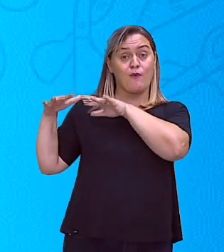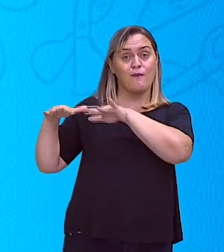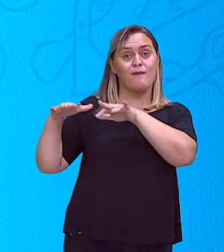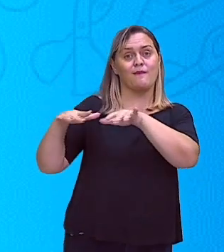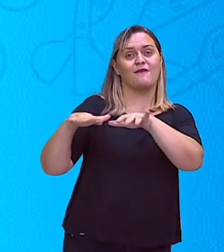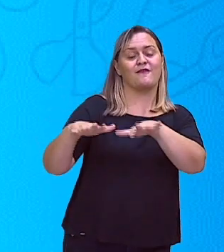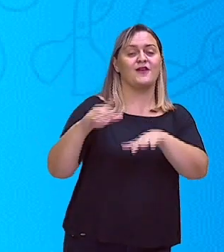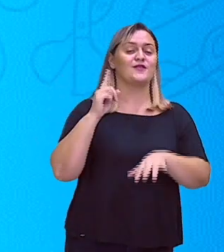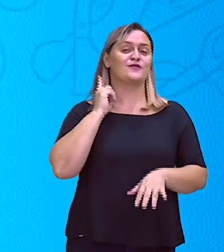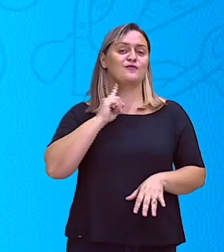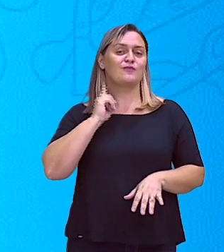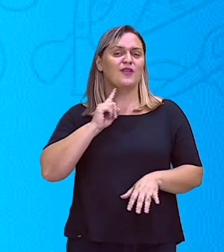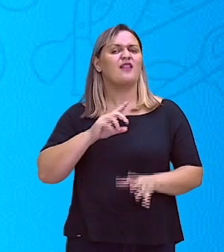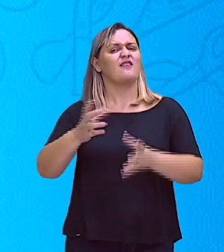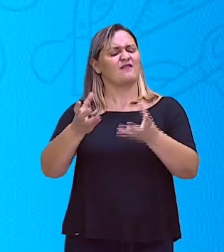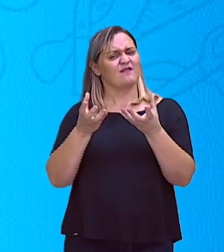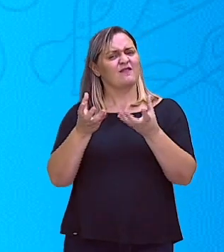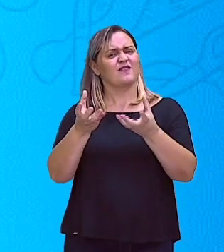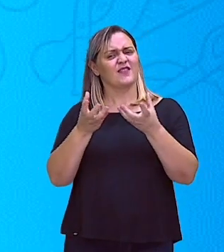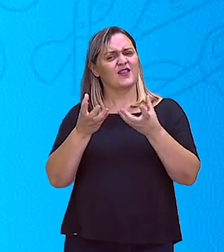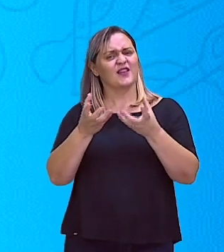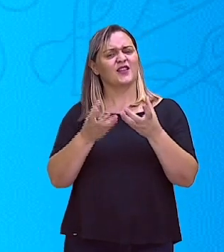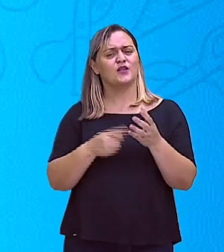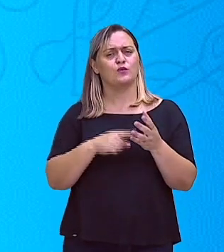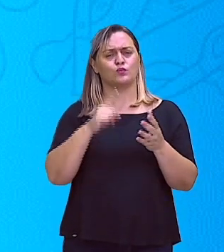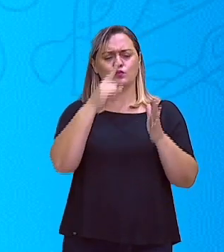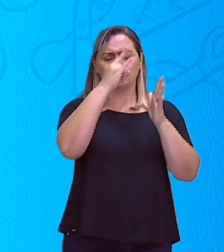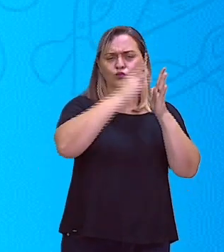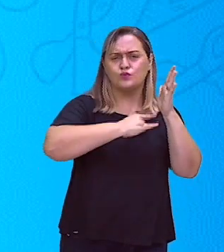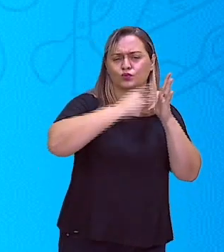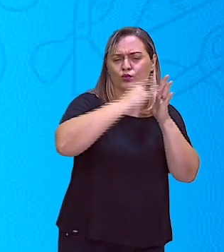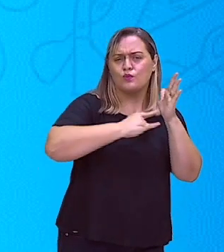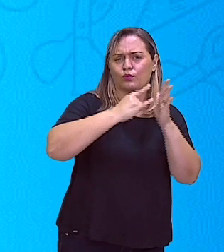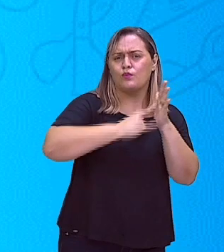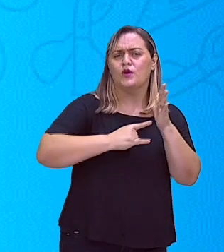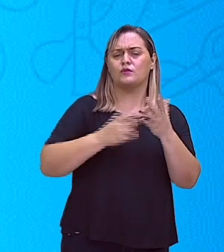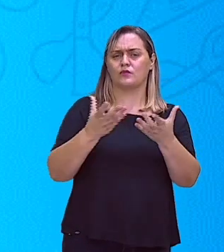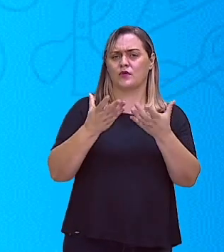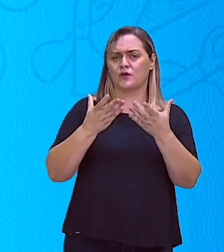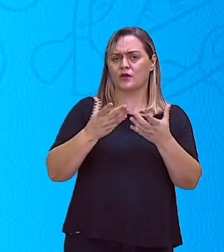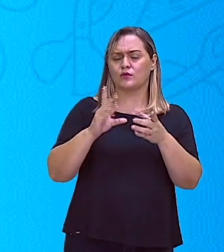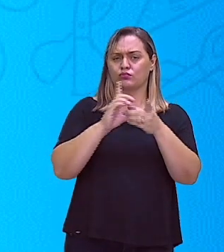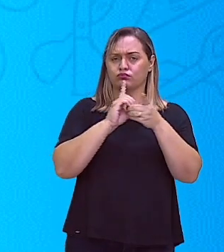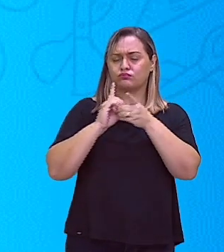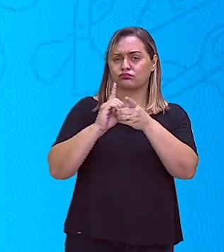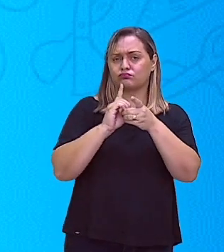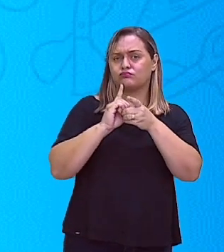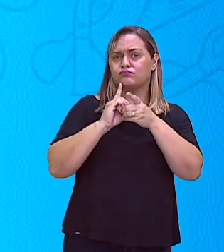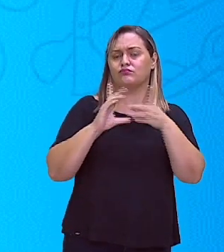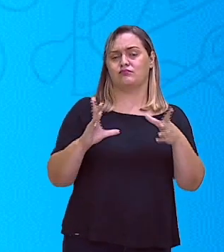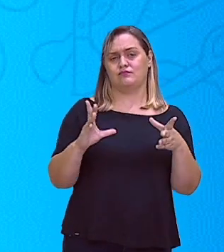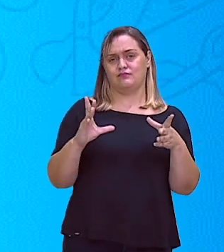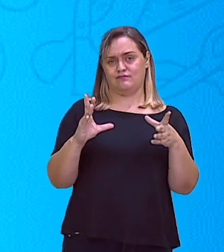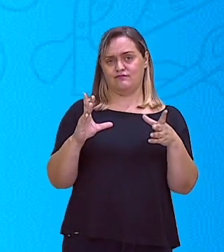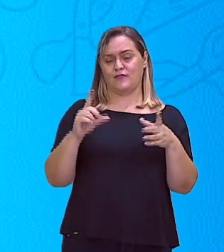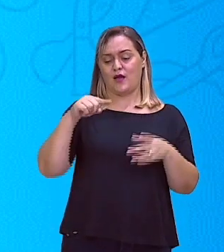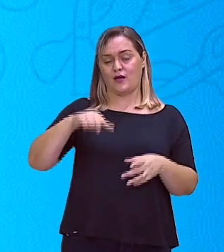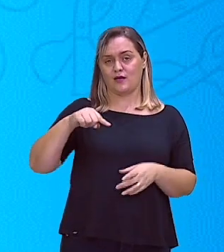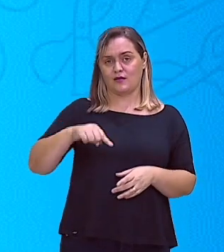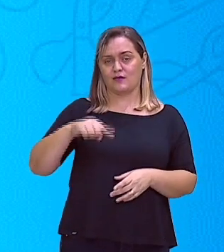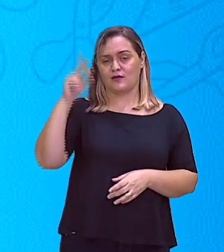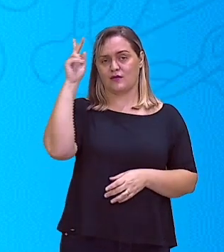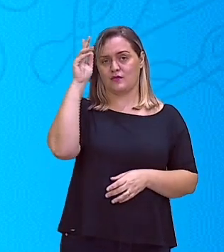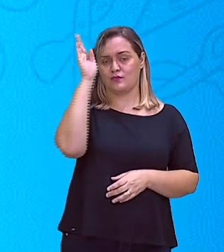aqui documento que exigia mais democracia no território Vargas até tentou contornar a situação